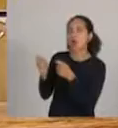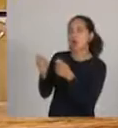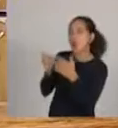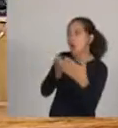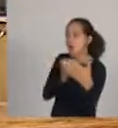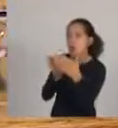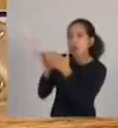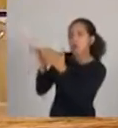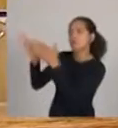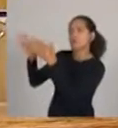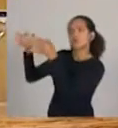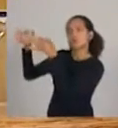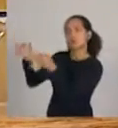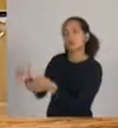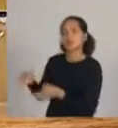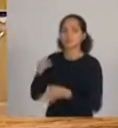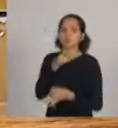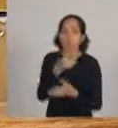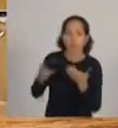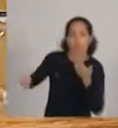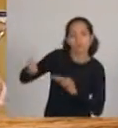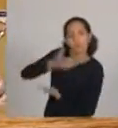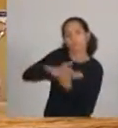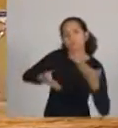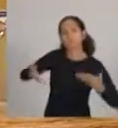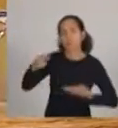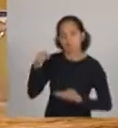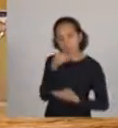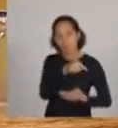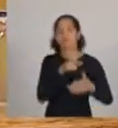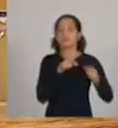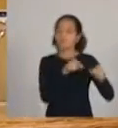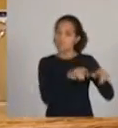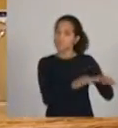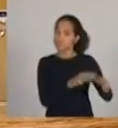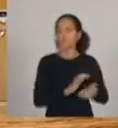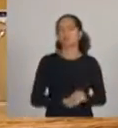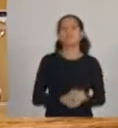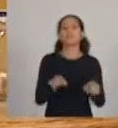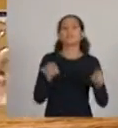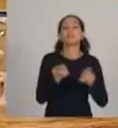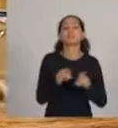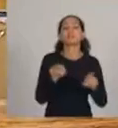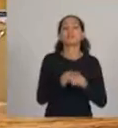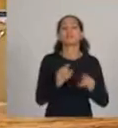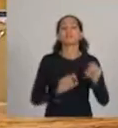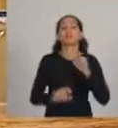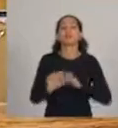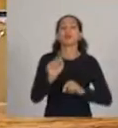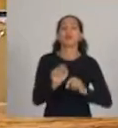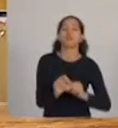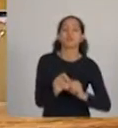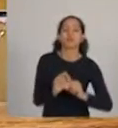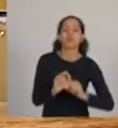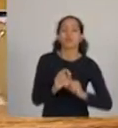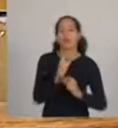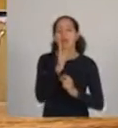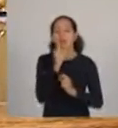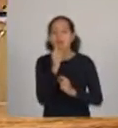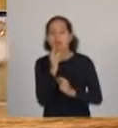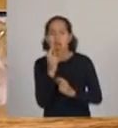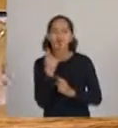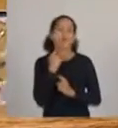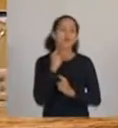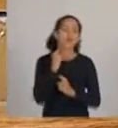passando, para que vocês possam estar dando um socorro. Também pela prevenção da poluição hídrica, que nós